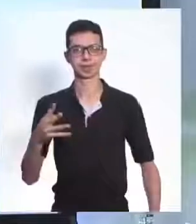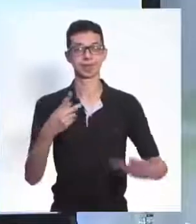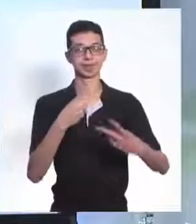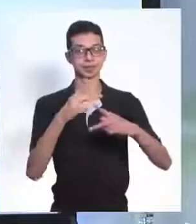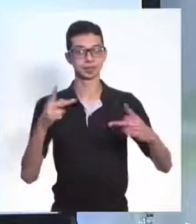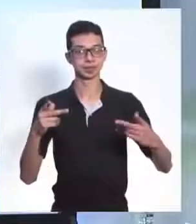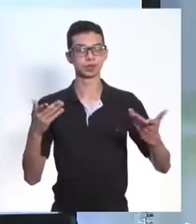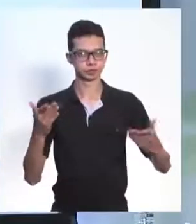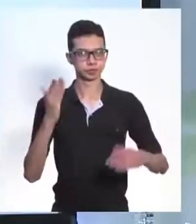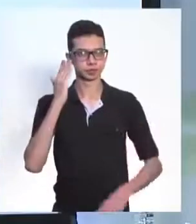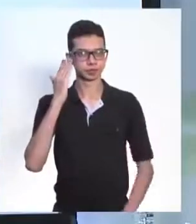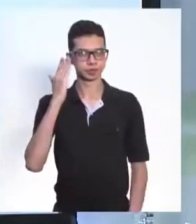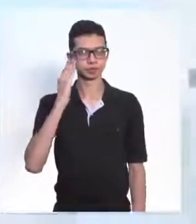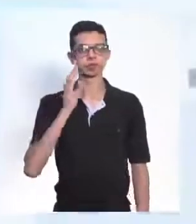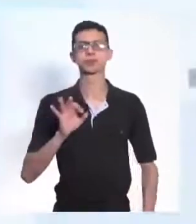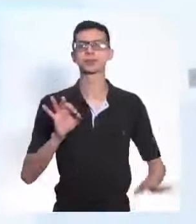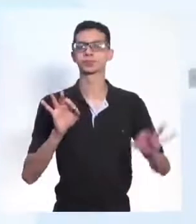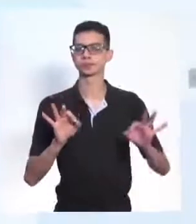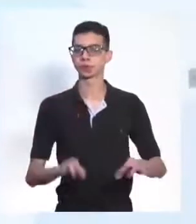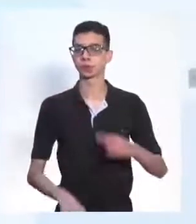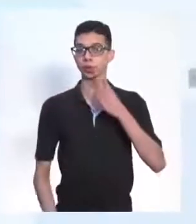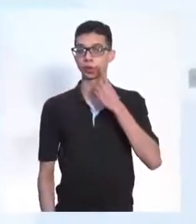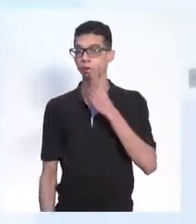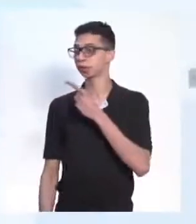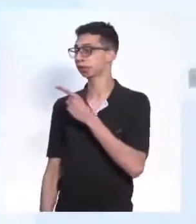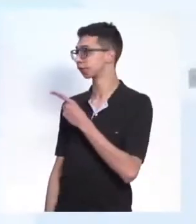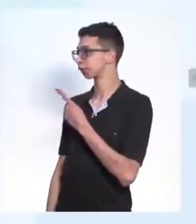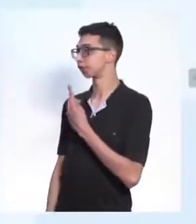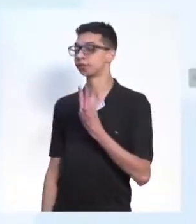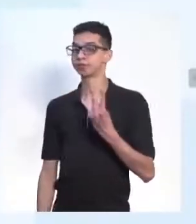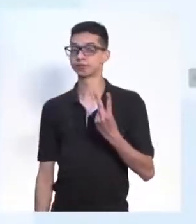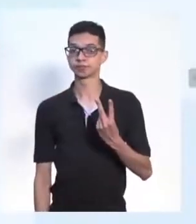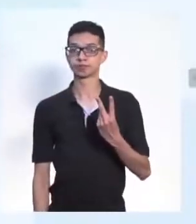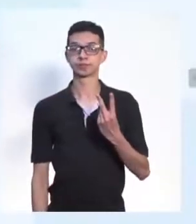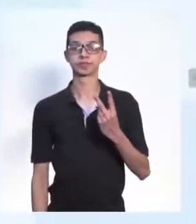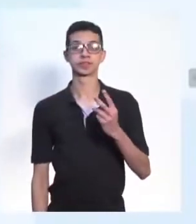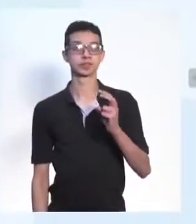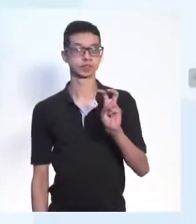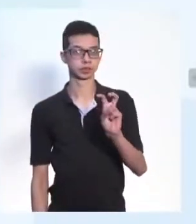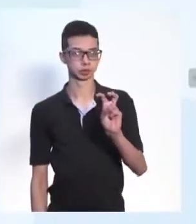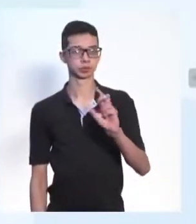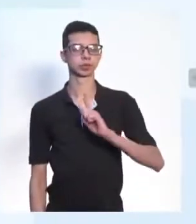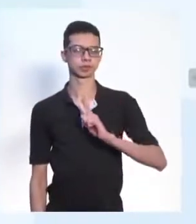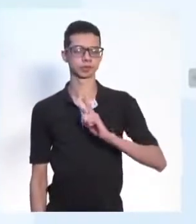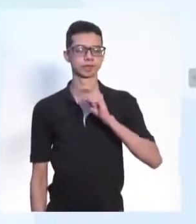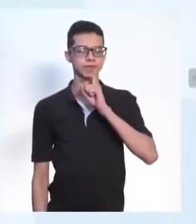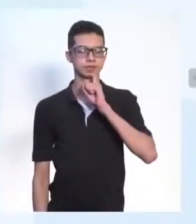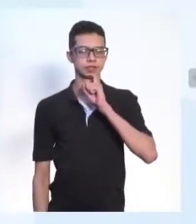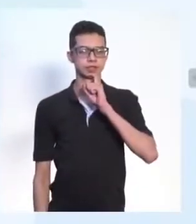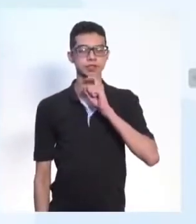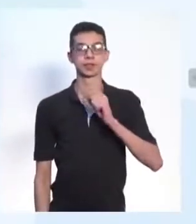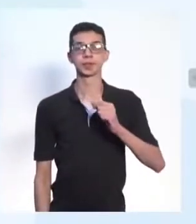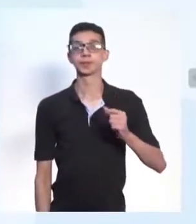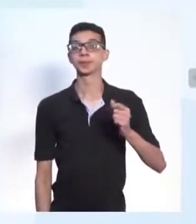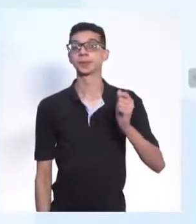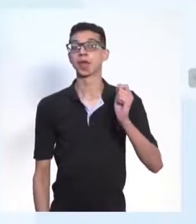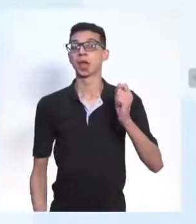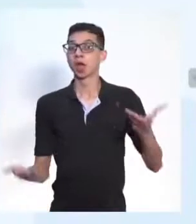então. Isso, ó, tá aqui atrás de mim. Isso, verde. Agora nós vamos para